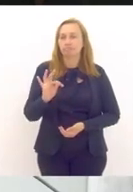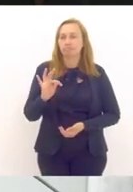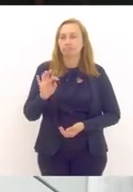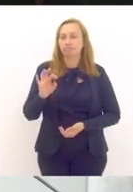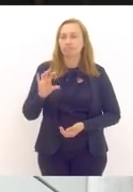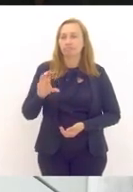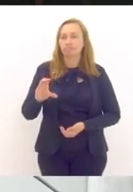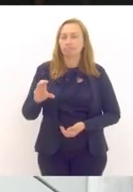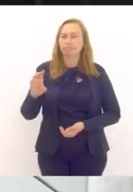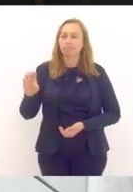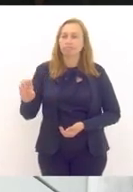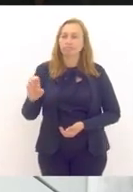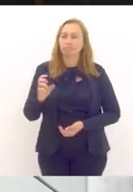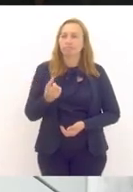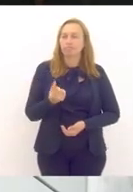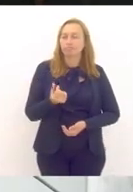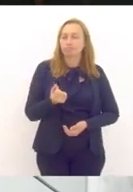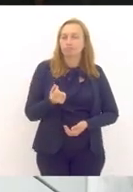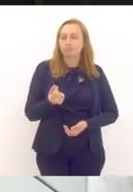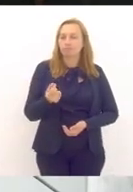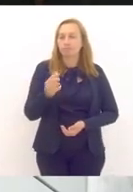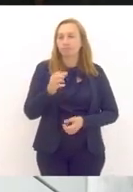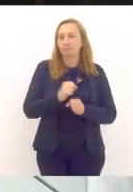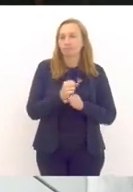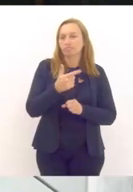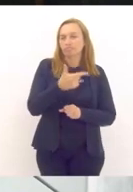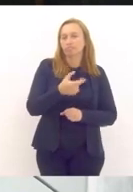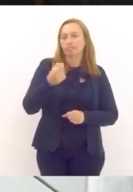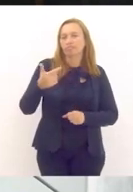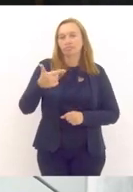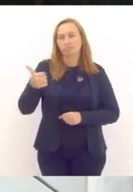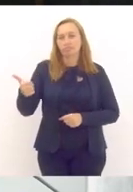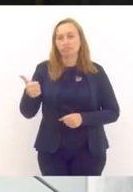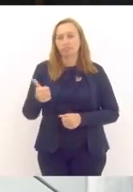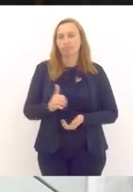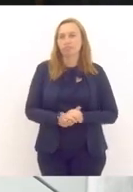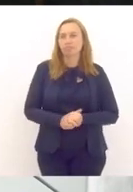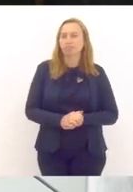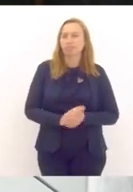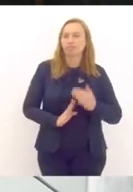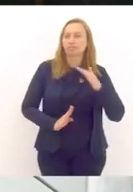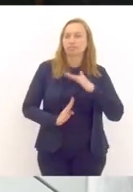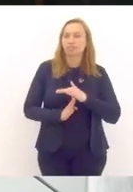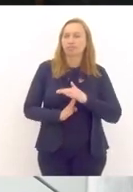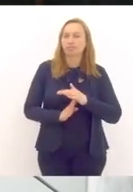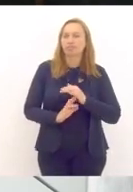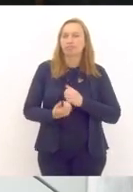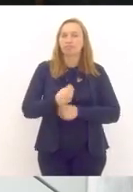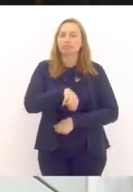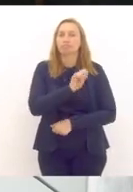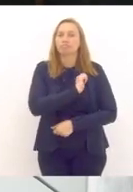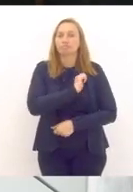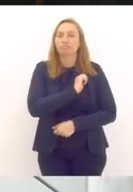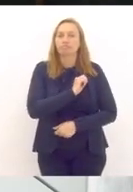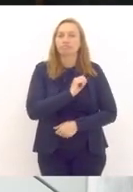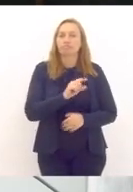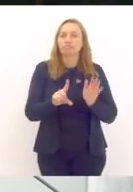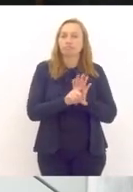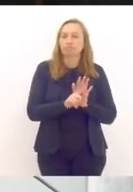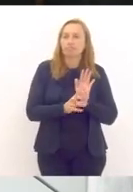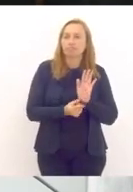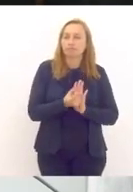de 2021, foi contactado também, constatado no anexo de metas fiscais, na LDO, que não